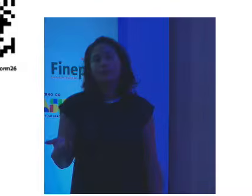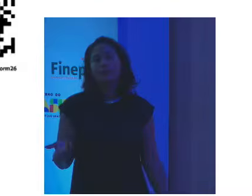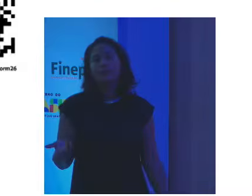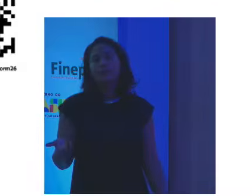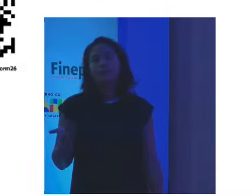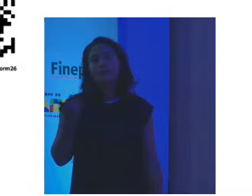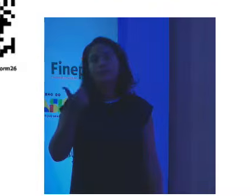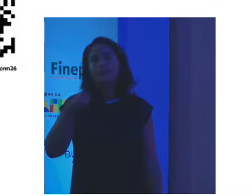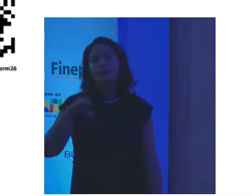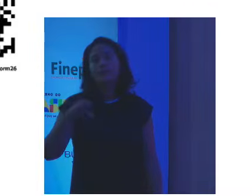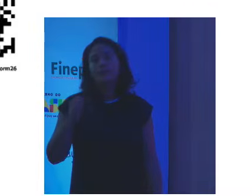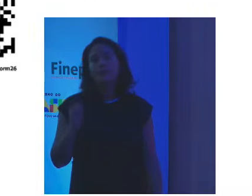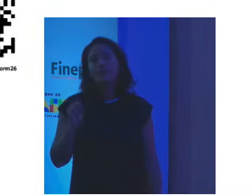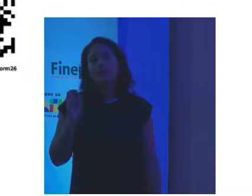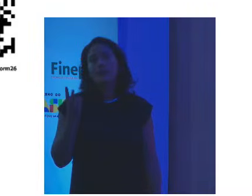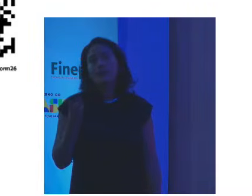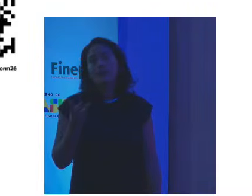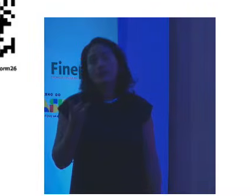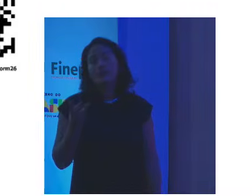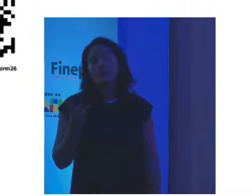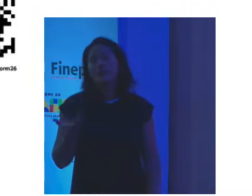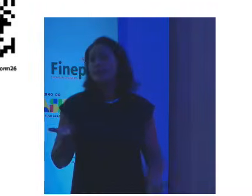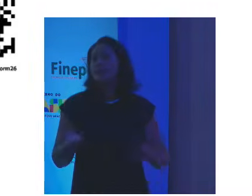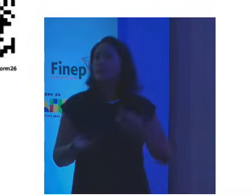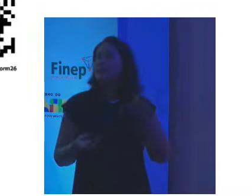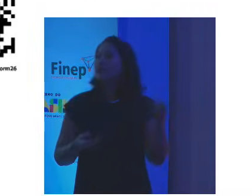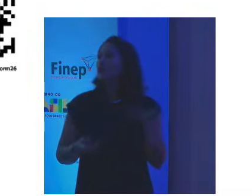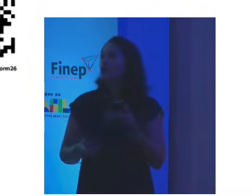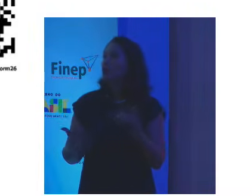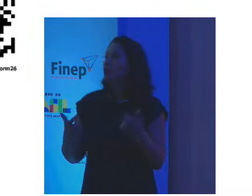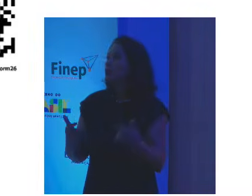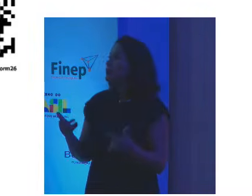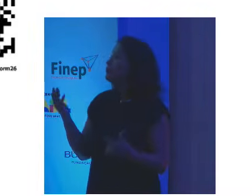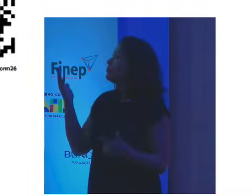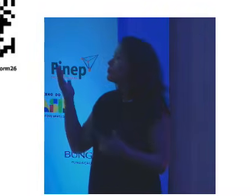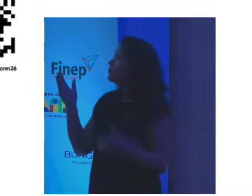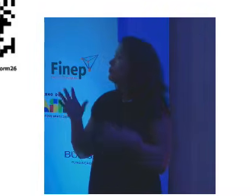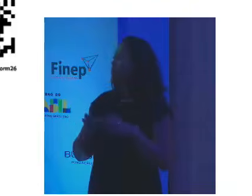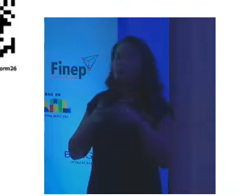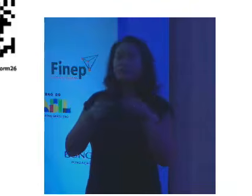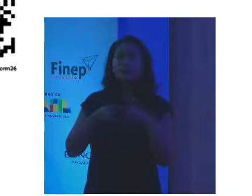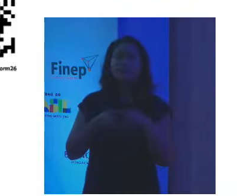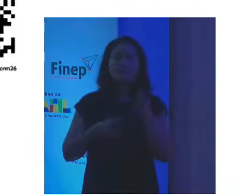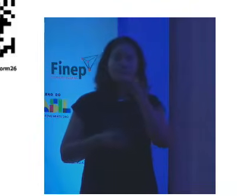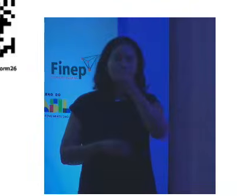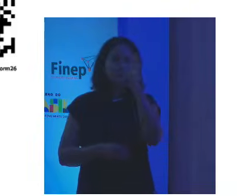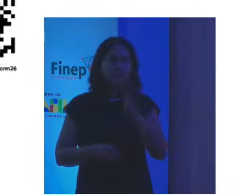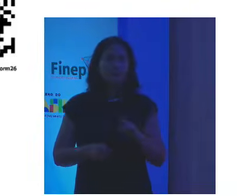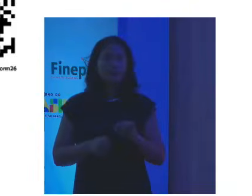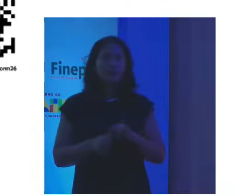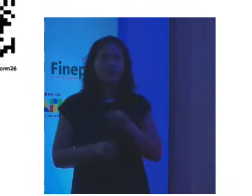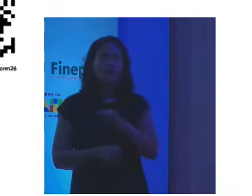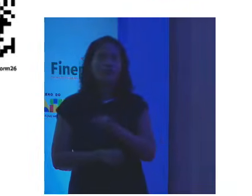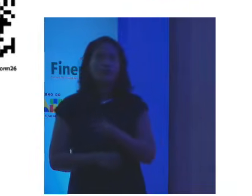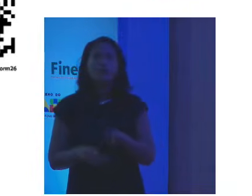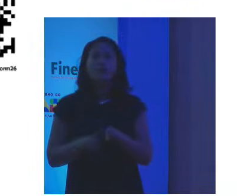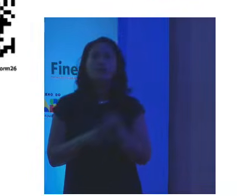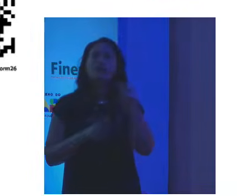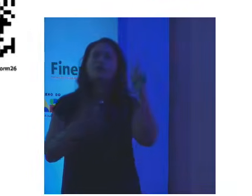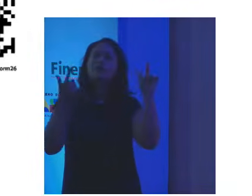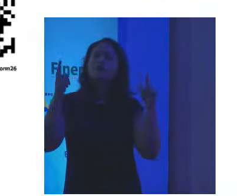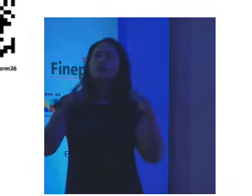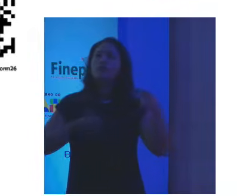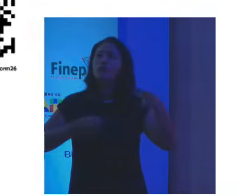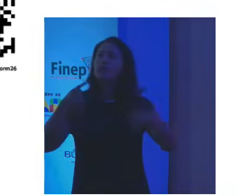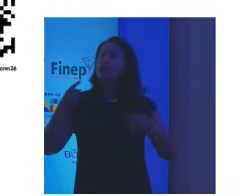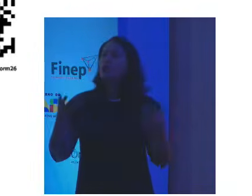dados de 1983. Então, não tem uma atualização. E, então, esse é um grupo brasileiro que está fazendo isso. E muitas outras. A gente